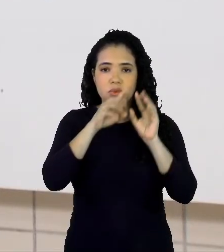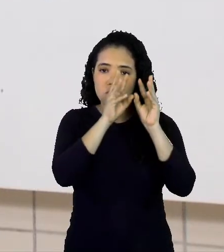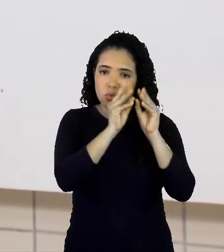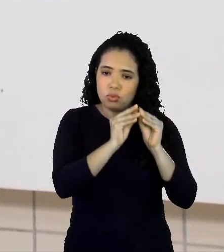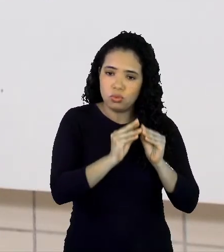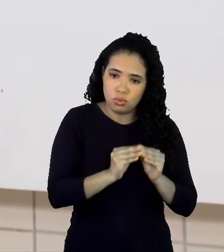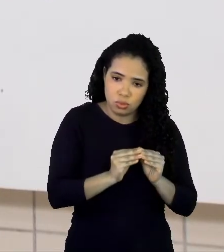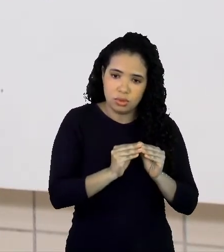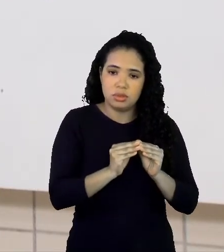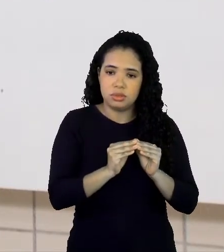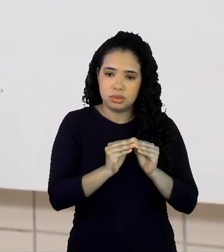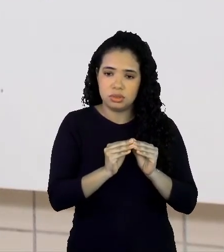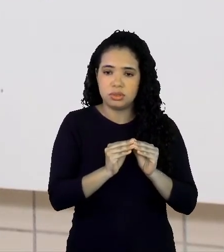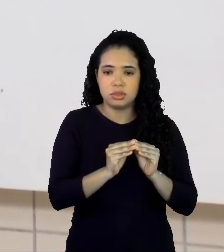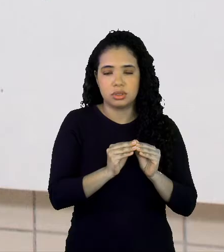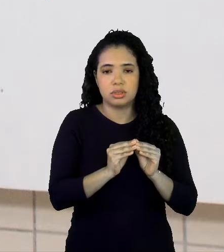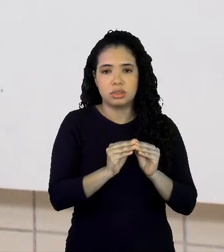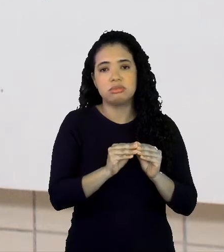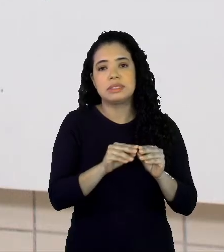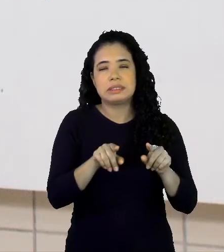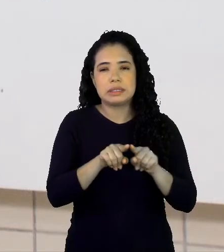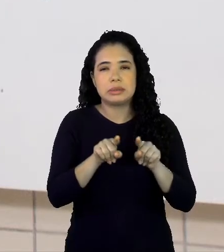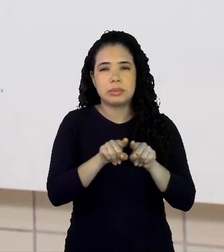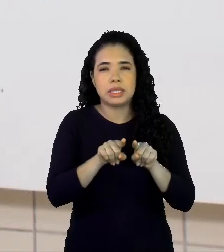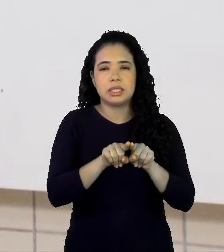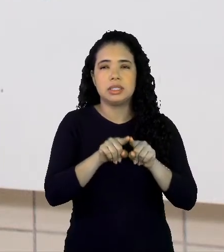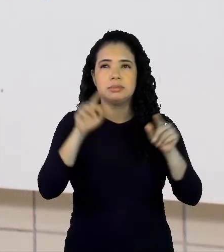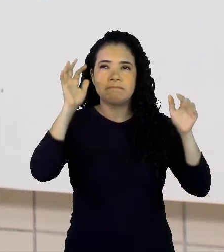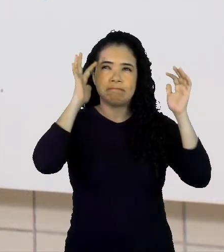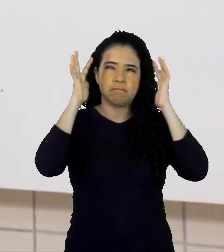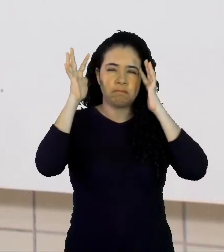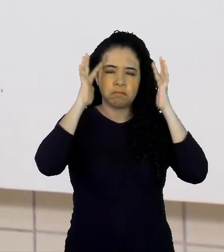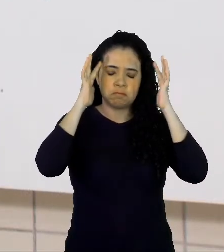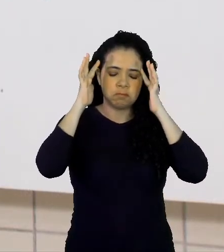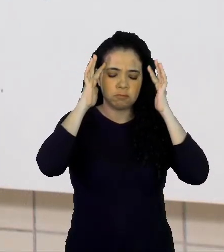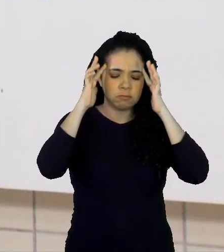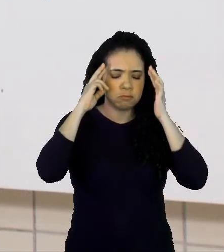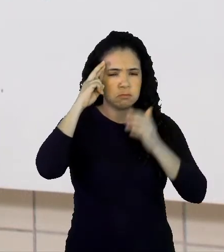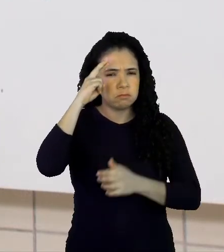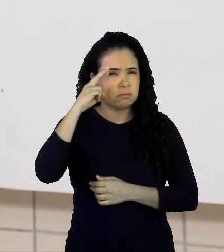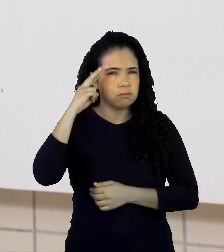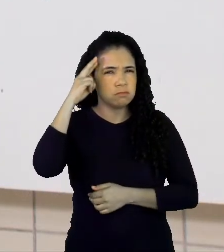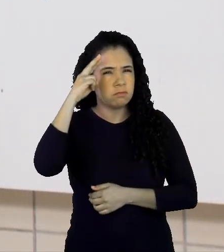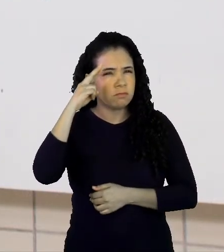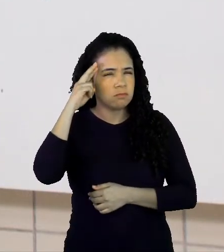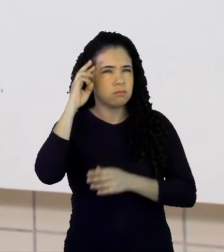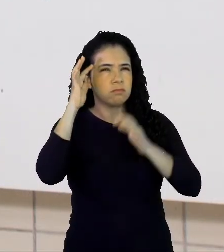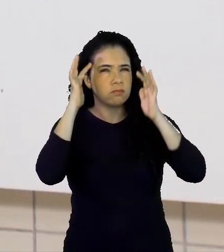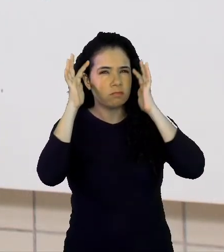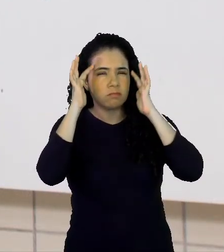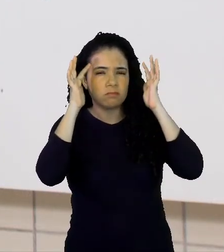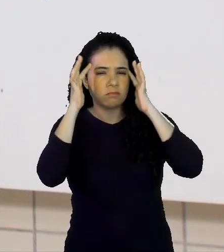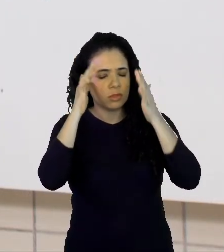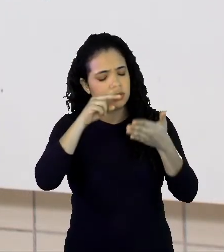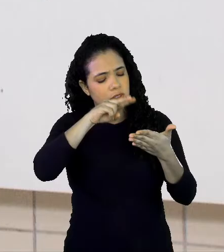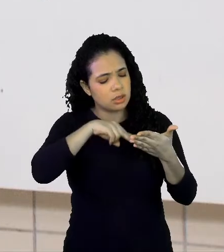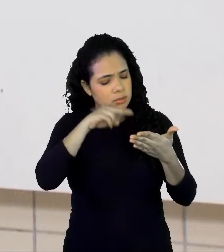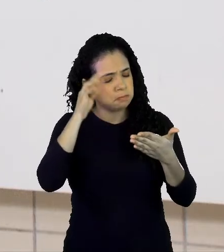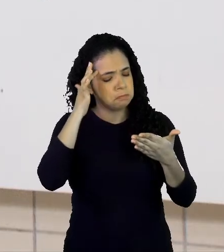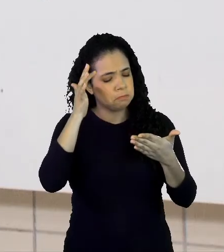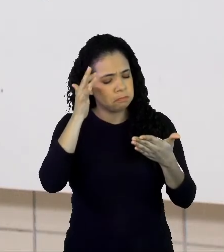né? E provocativo. Ele provoca no leitor algo, ele vai provocar